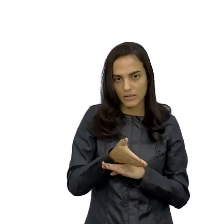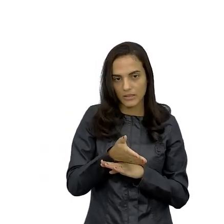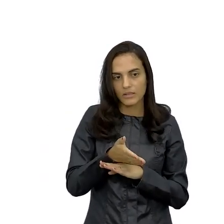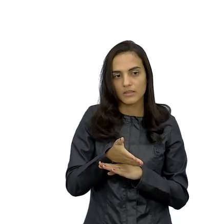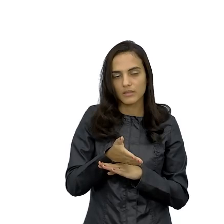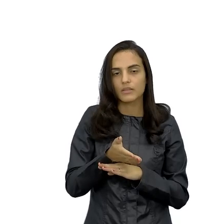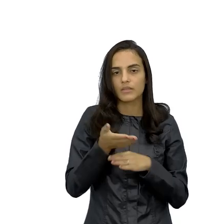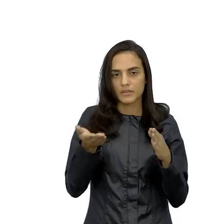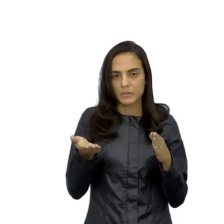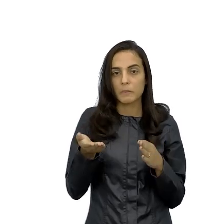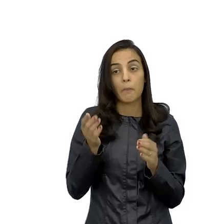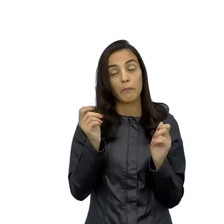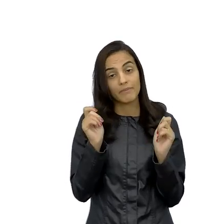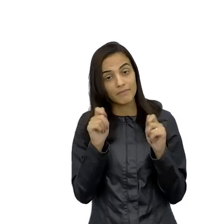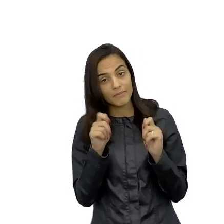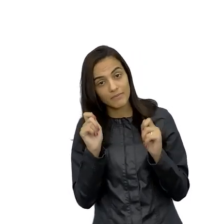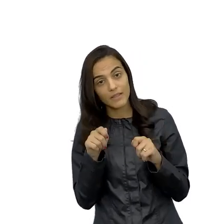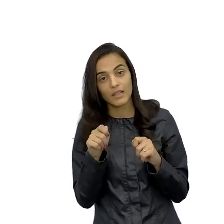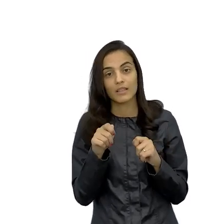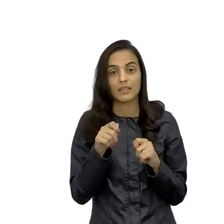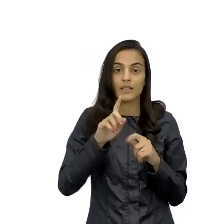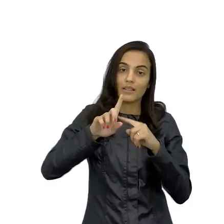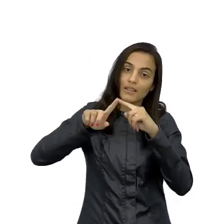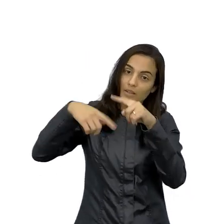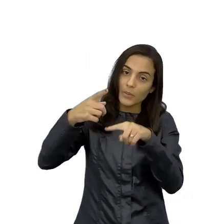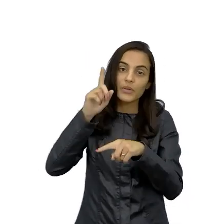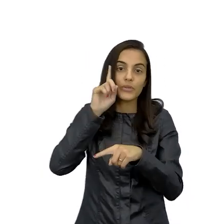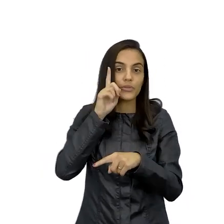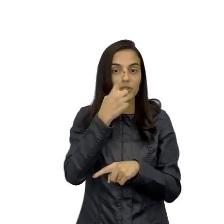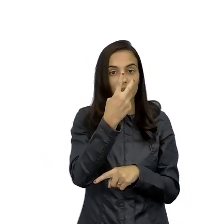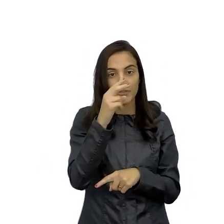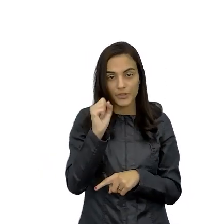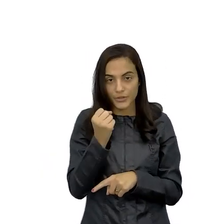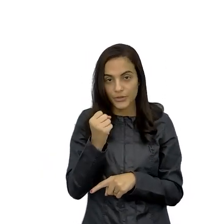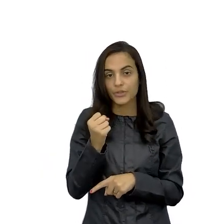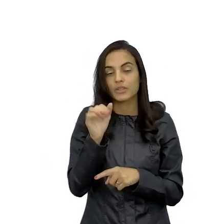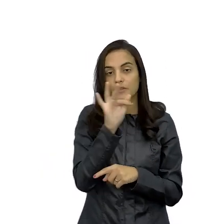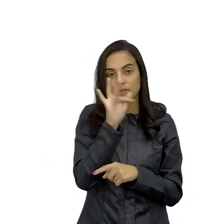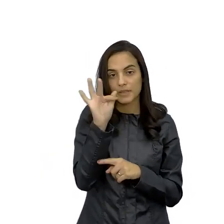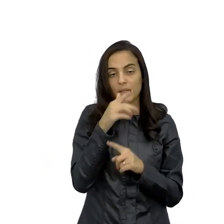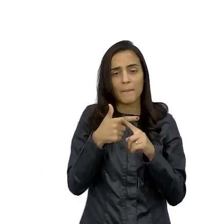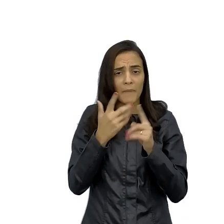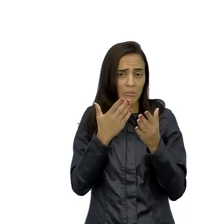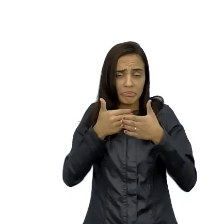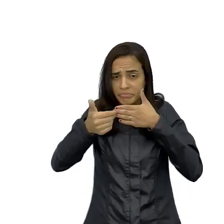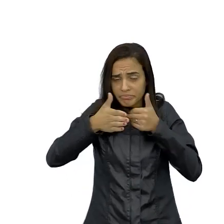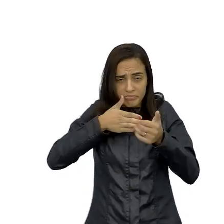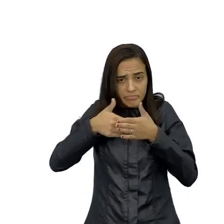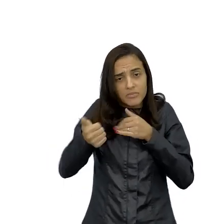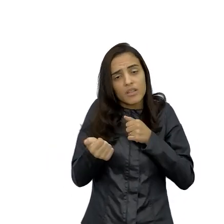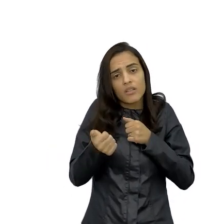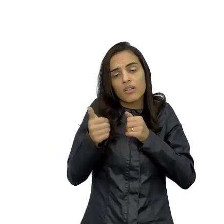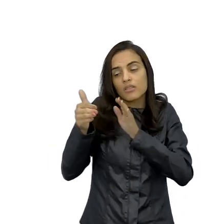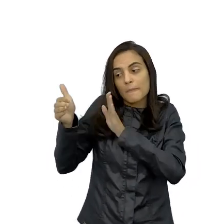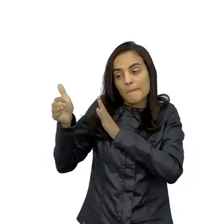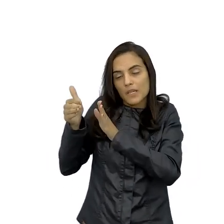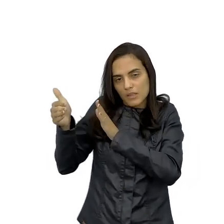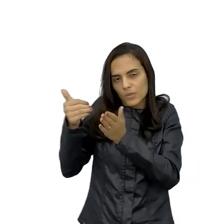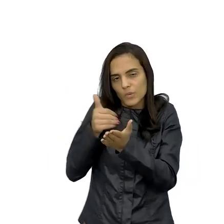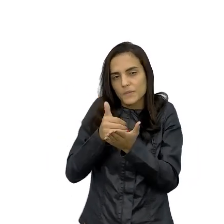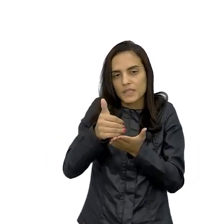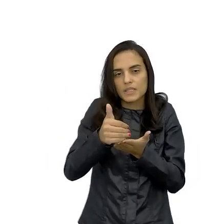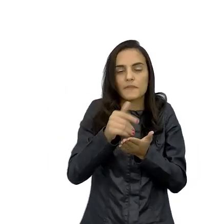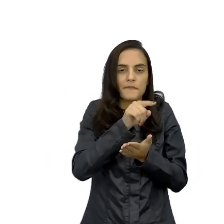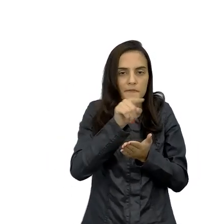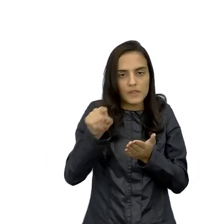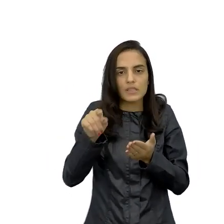se dar provavelmente lá depois do dia 28 de fevereiro, mas de qualquer jeito, este período inicial, vocês